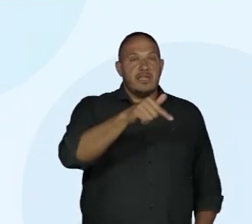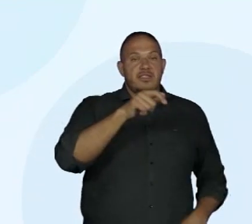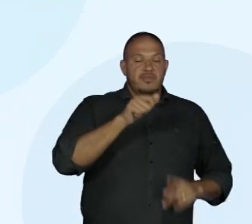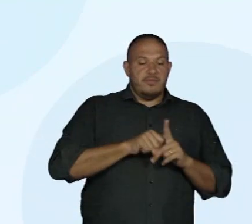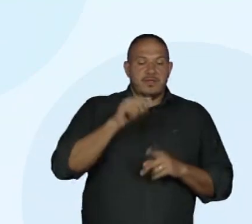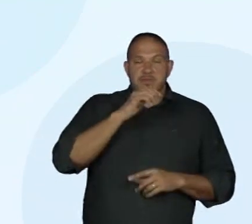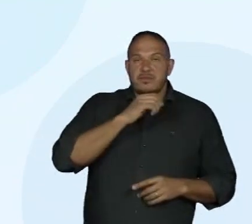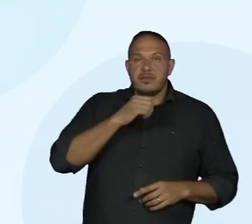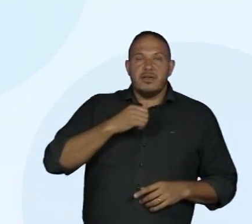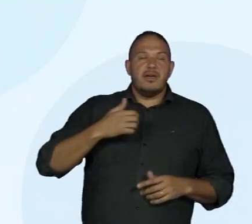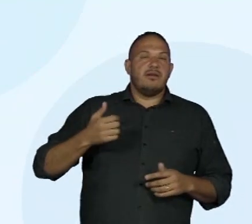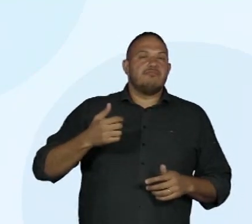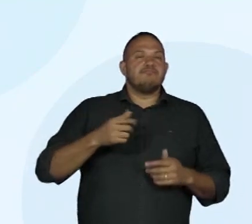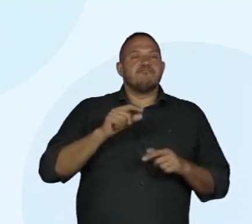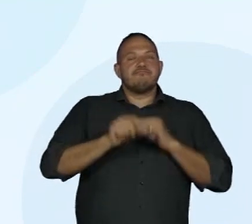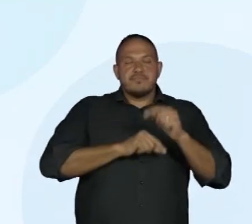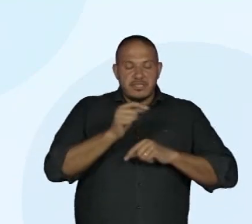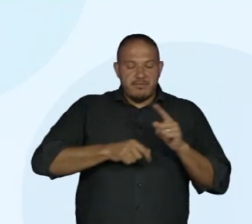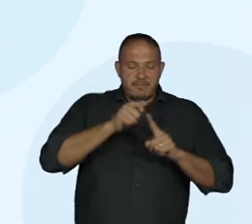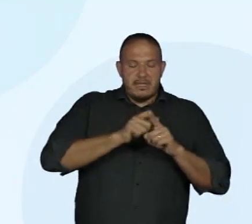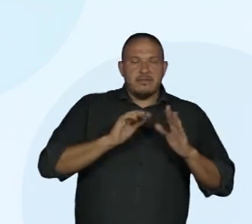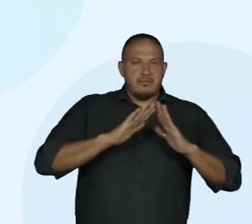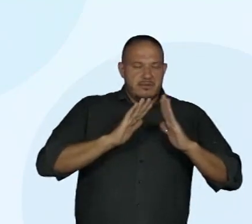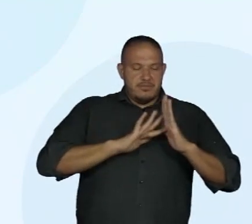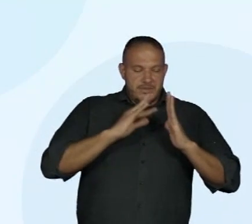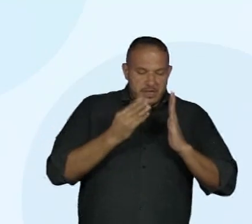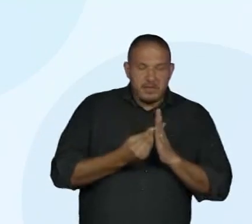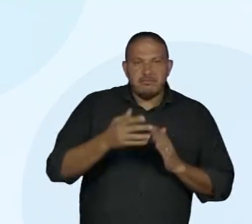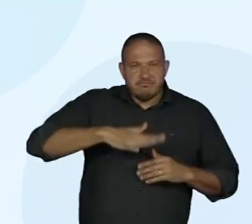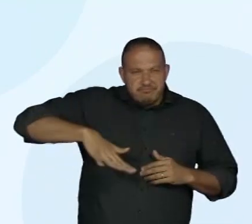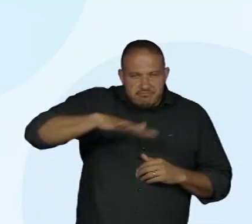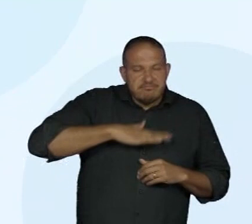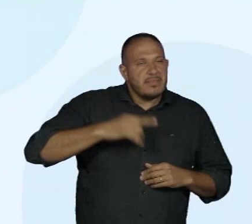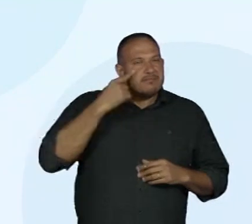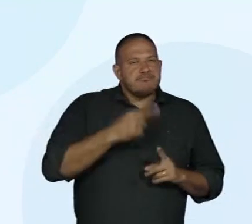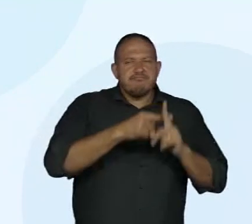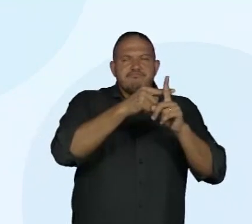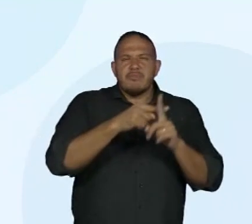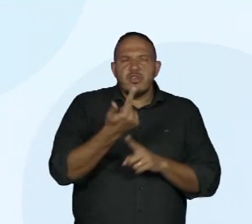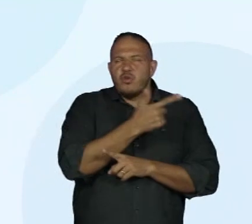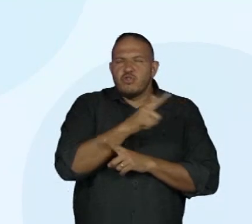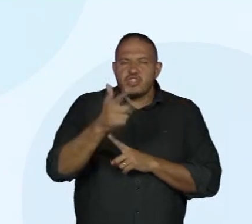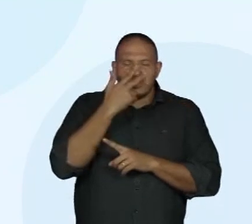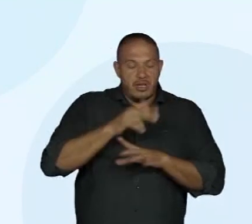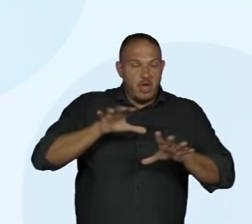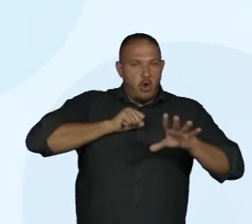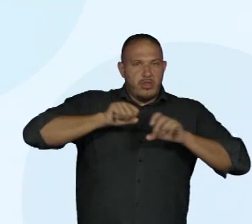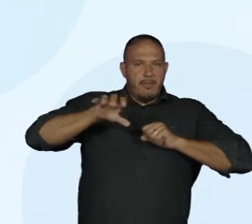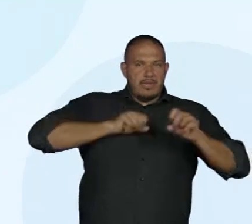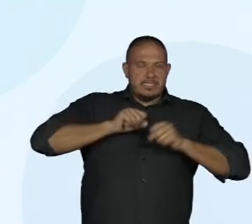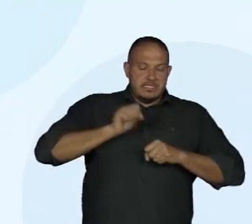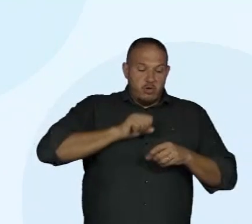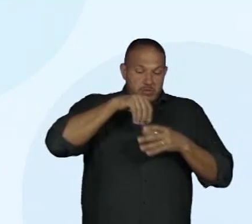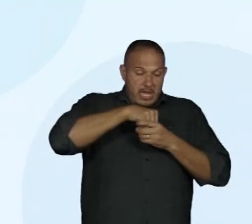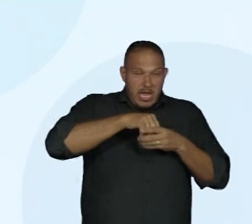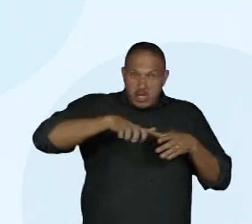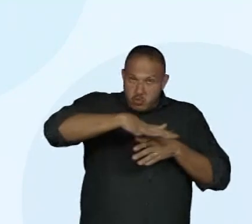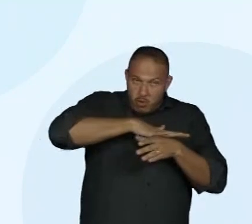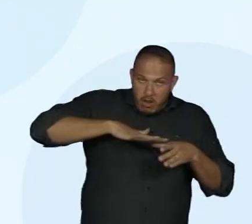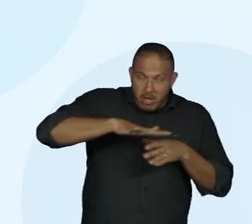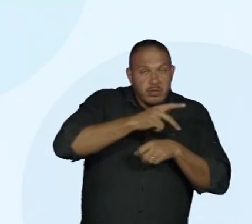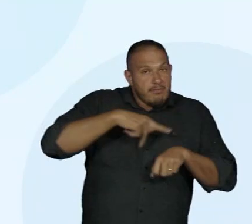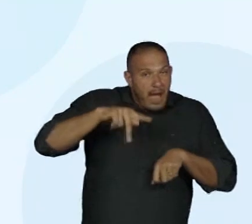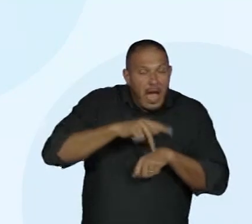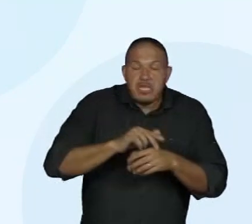teve resultados positivos e o país não tinha mais casos de contaminação interna, quando a doença é